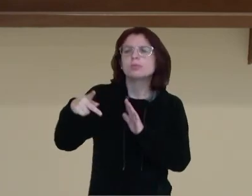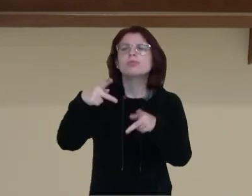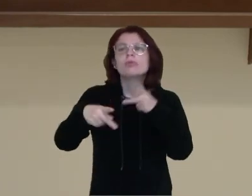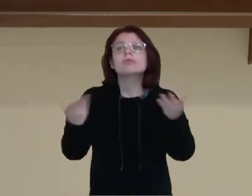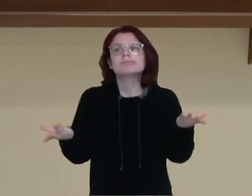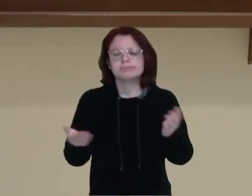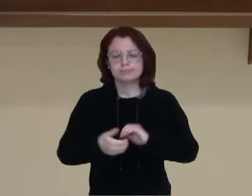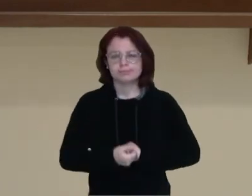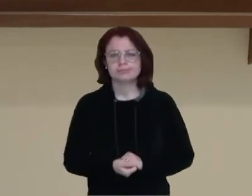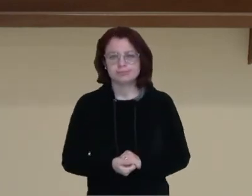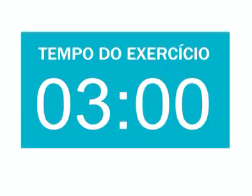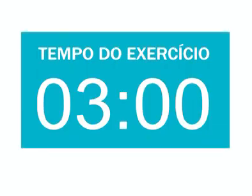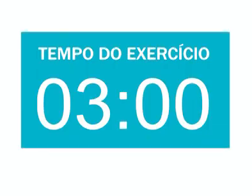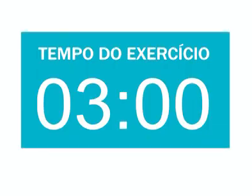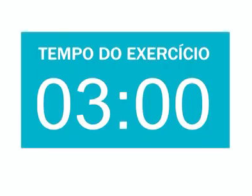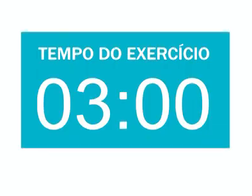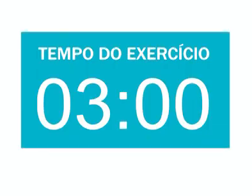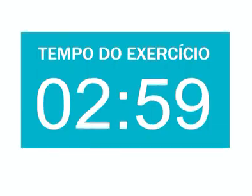voltamos aí para corrigir essa.